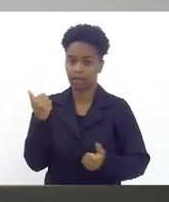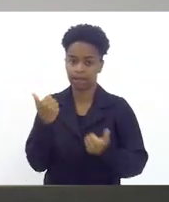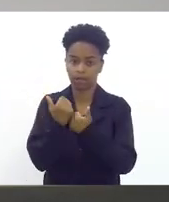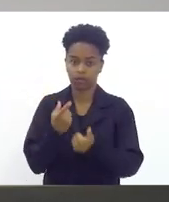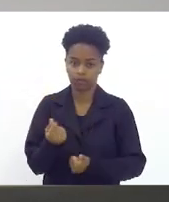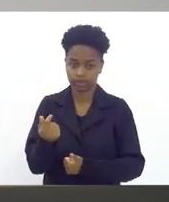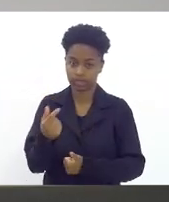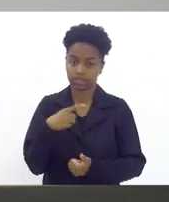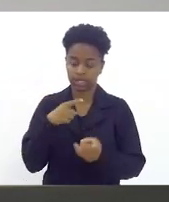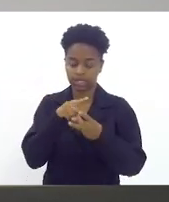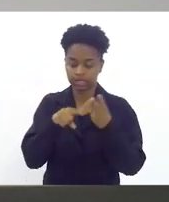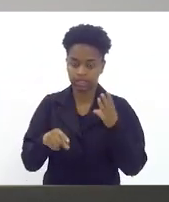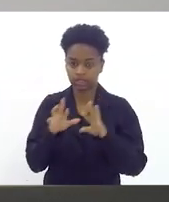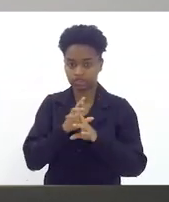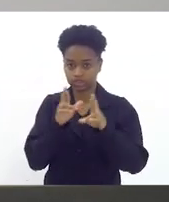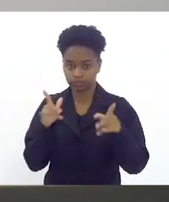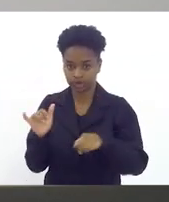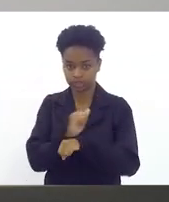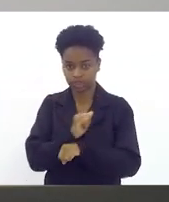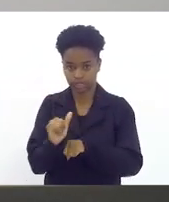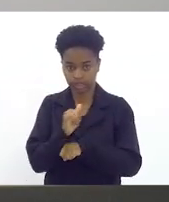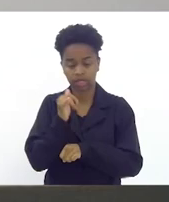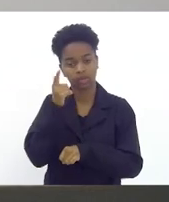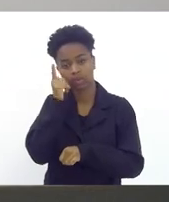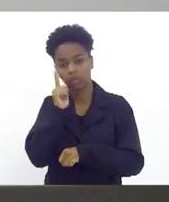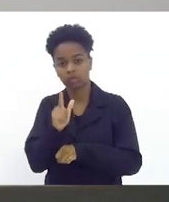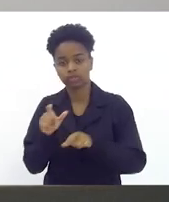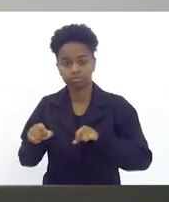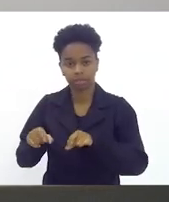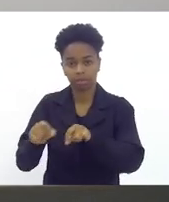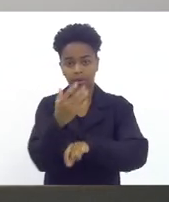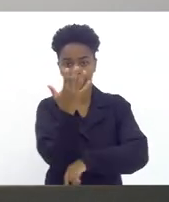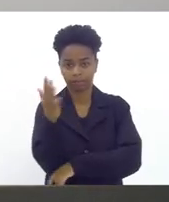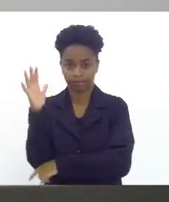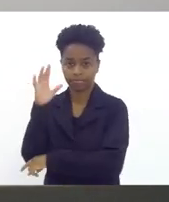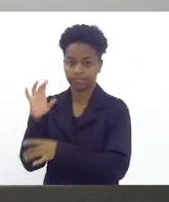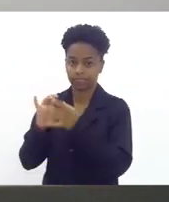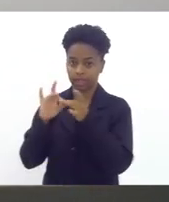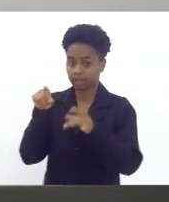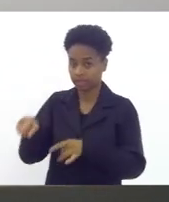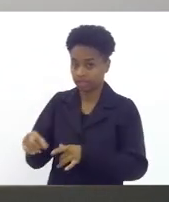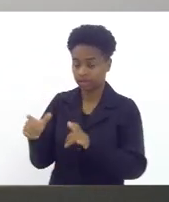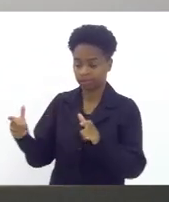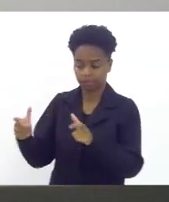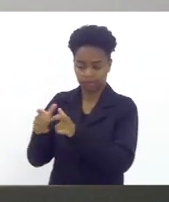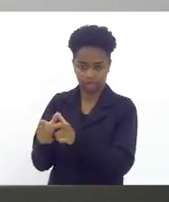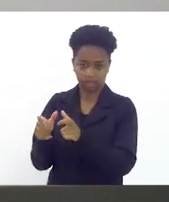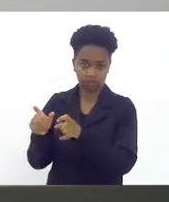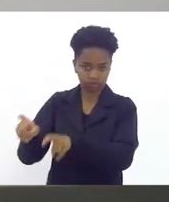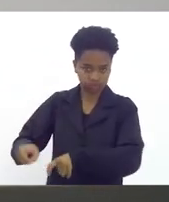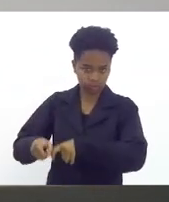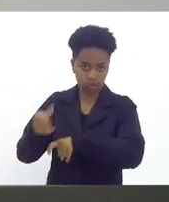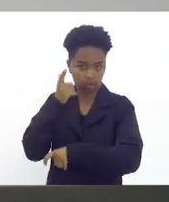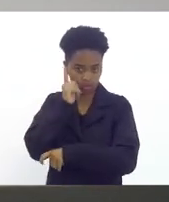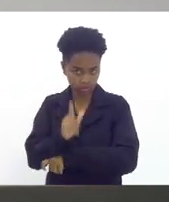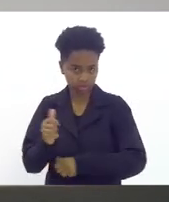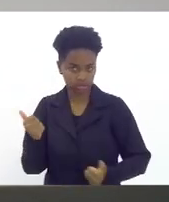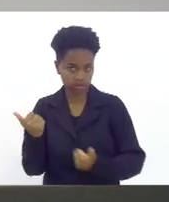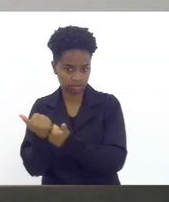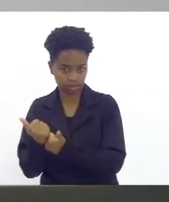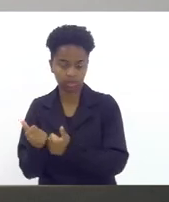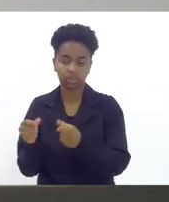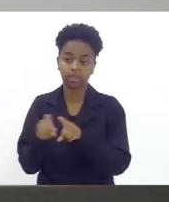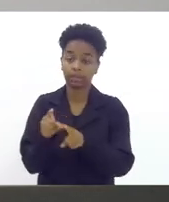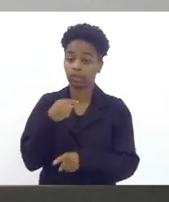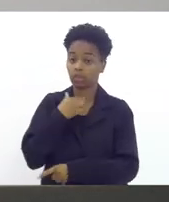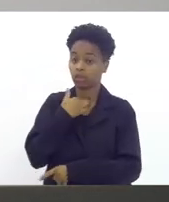três formas diferentes de Executar a restauração possibilitariam que a gente permita que o pequeno proprietário consiga executar e ter apoio aí não pode